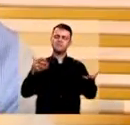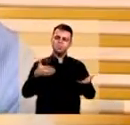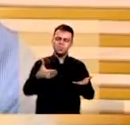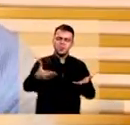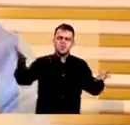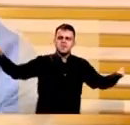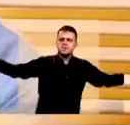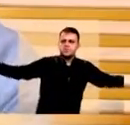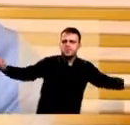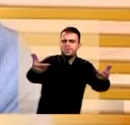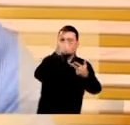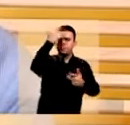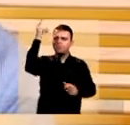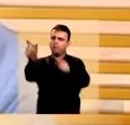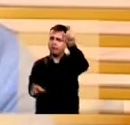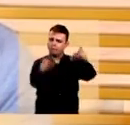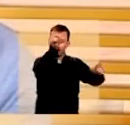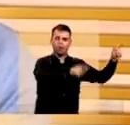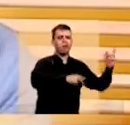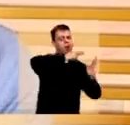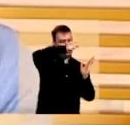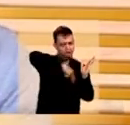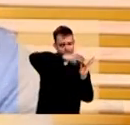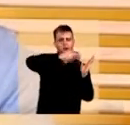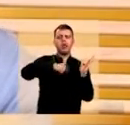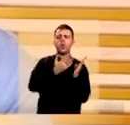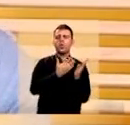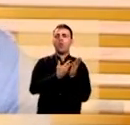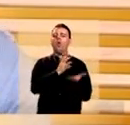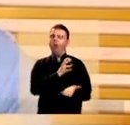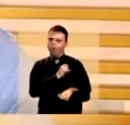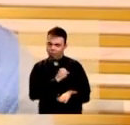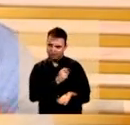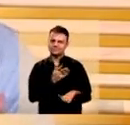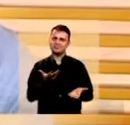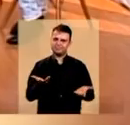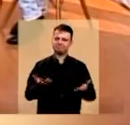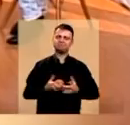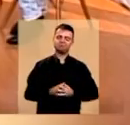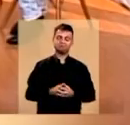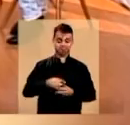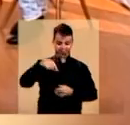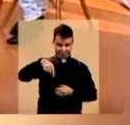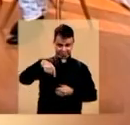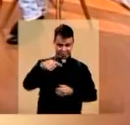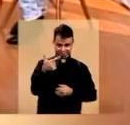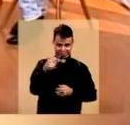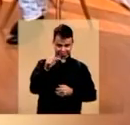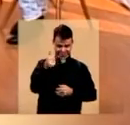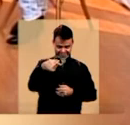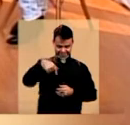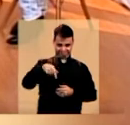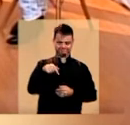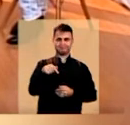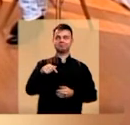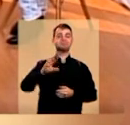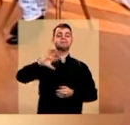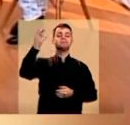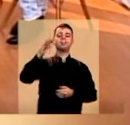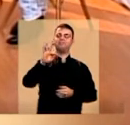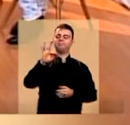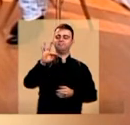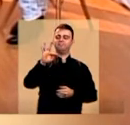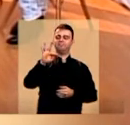seduzindo o provável leitor, o leitor, vamos dizer, tímido, né? Inclusive, esse ano, na Flip, eles fizeram a